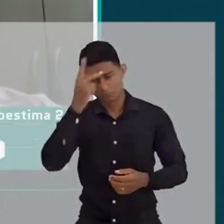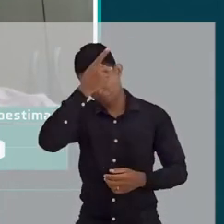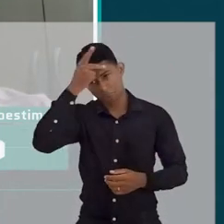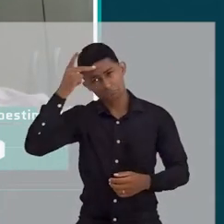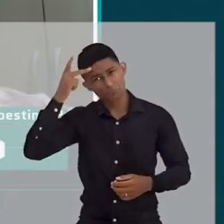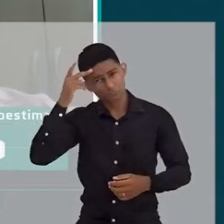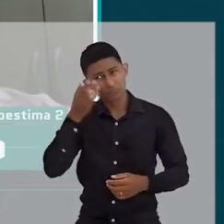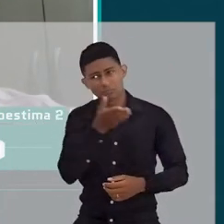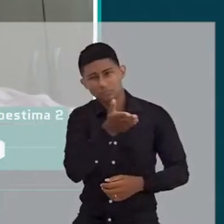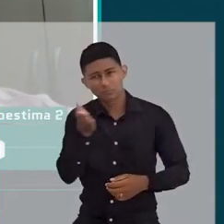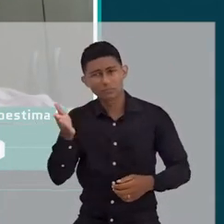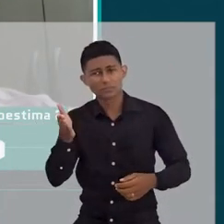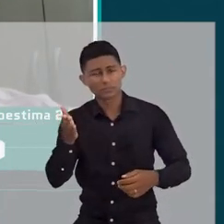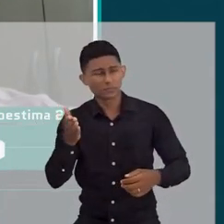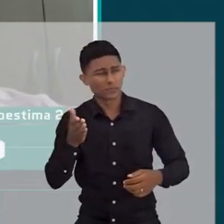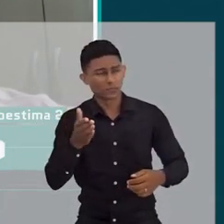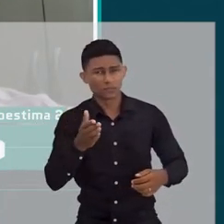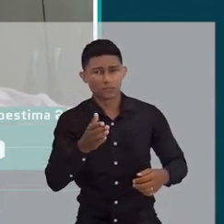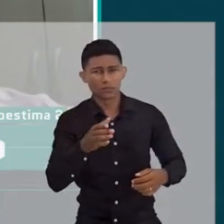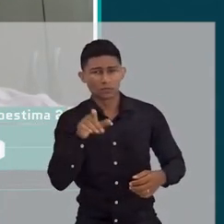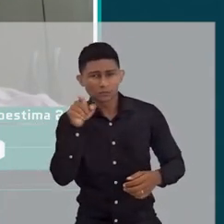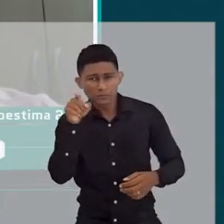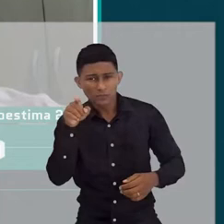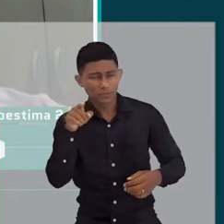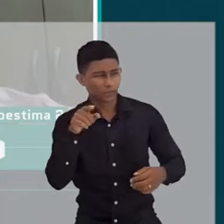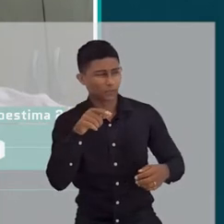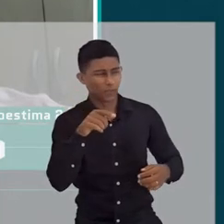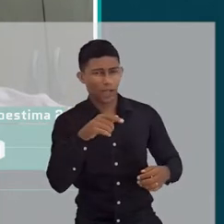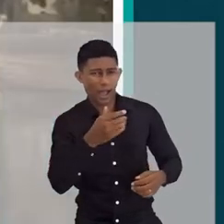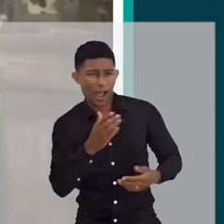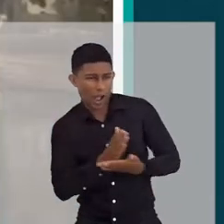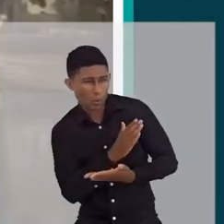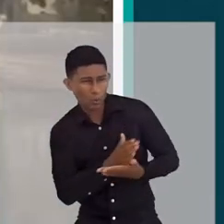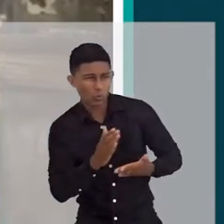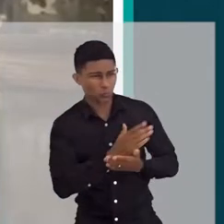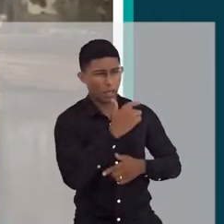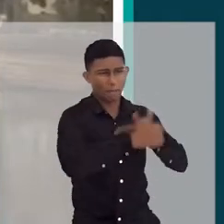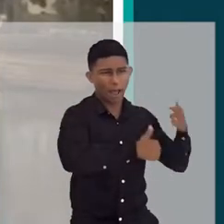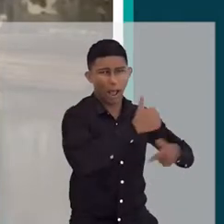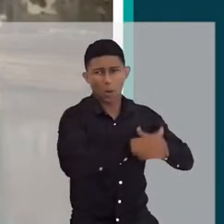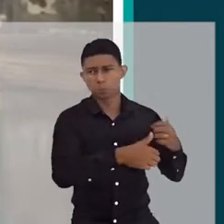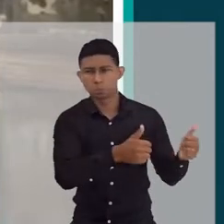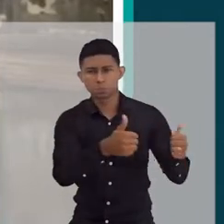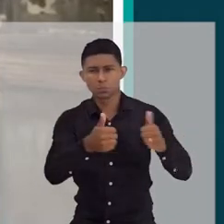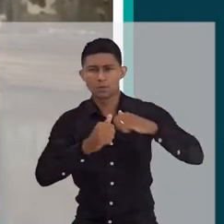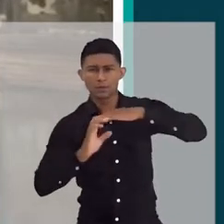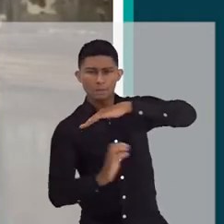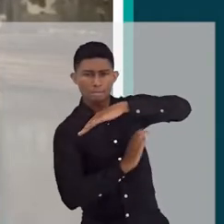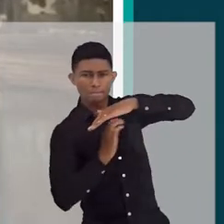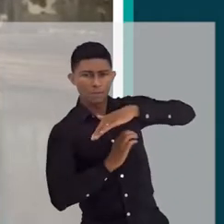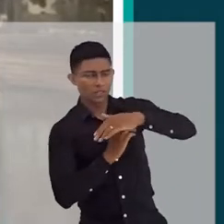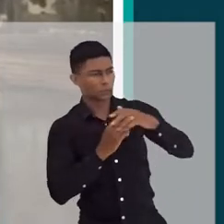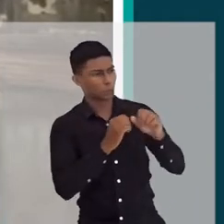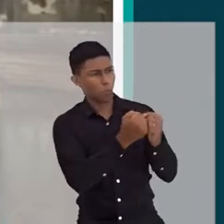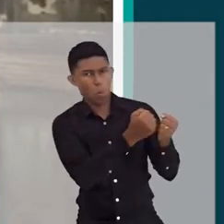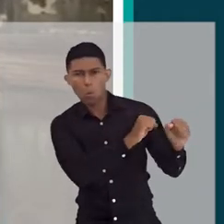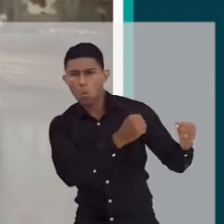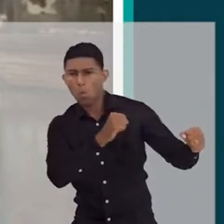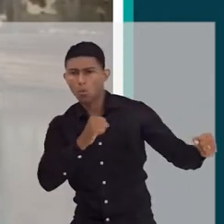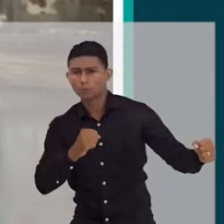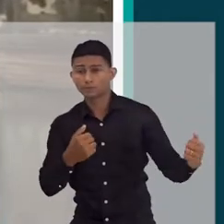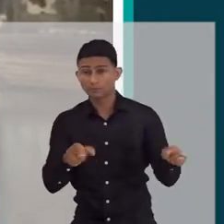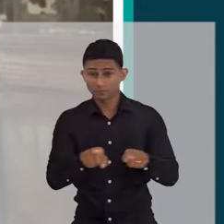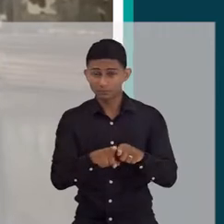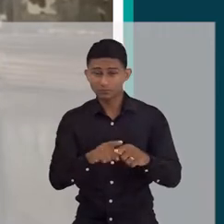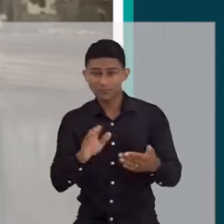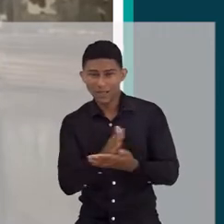agenciados trabalhem com grandes marcas, com boas marcas, inclusive com influenciadores que não